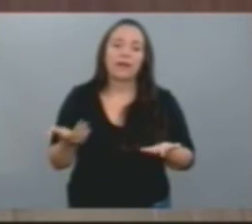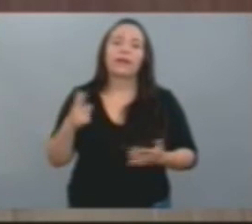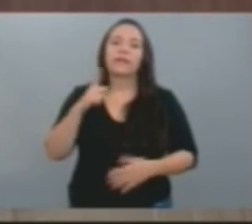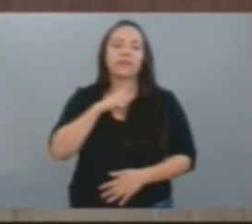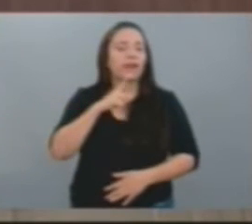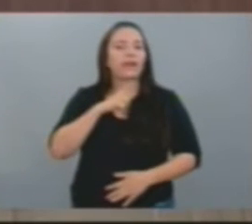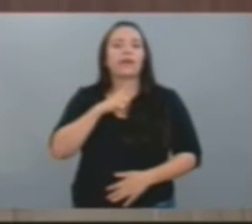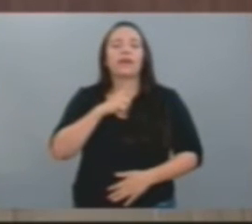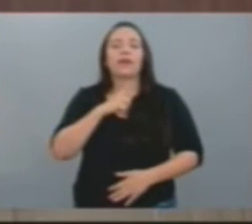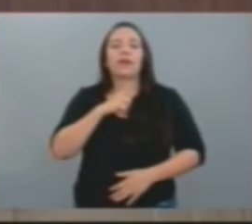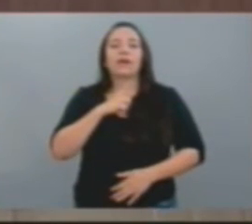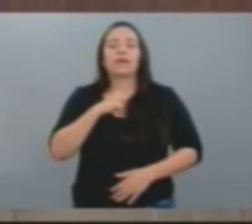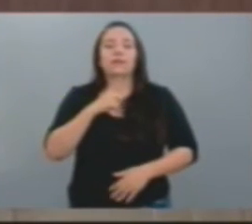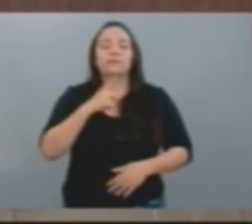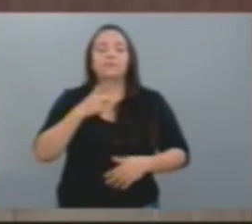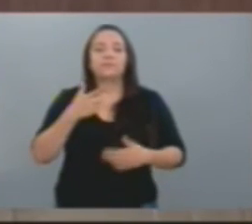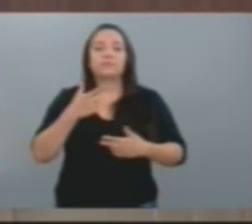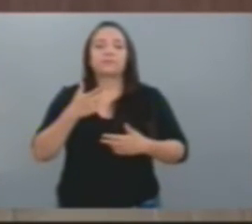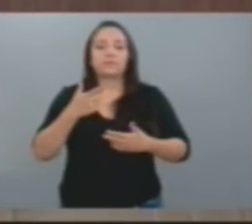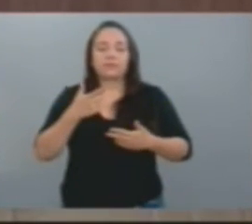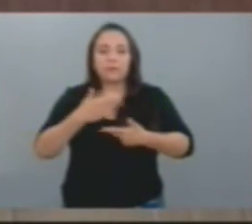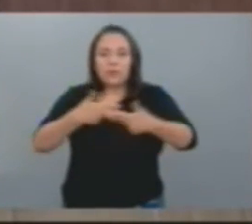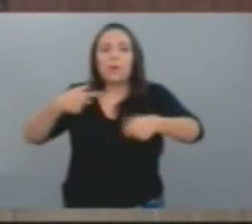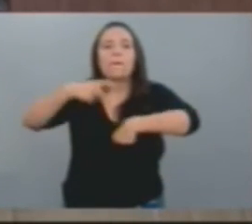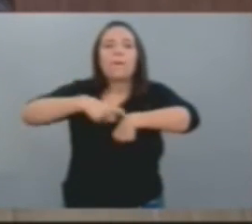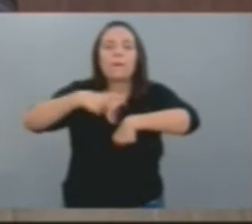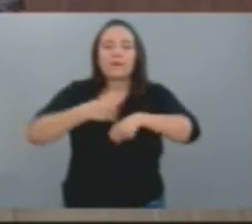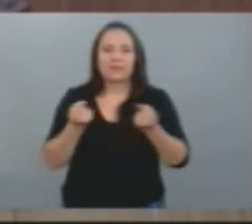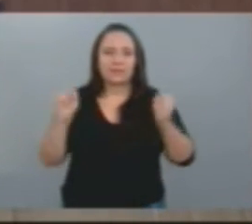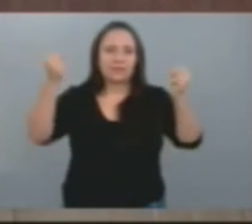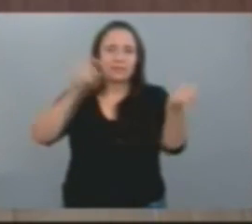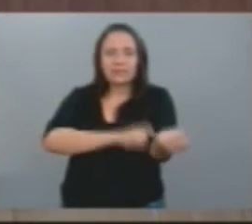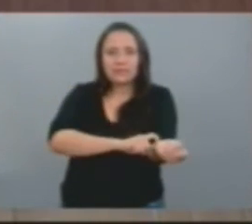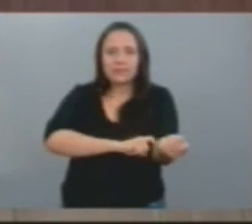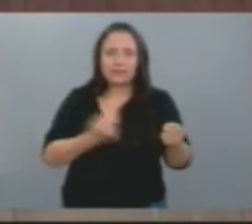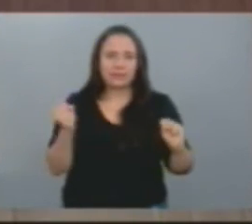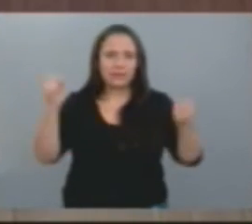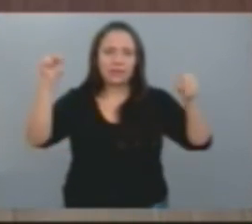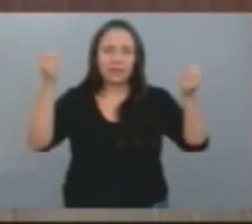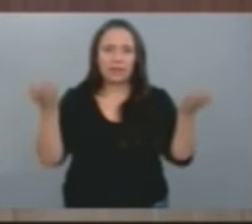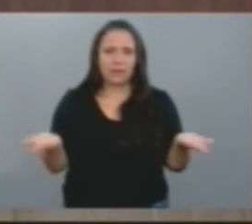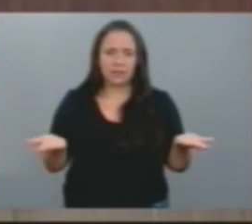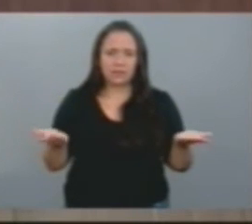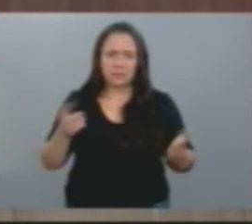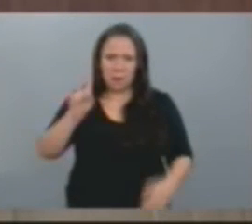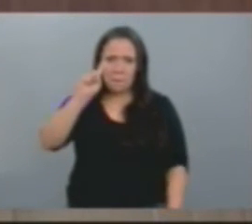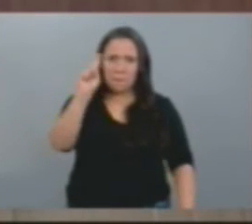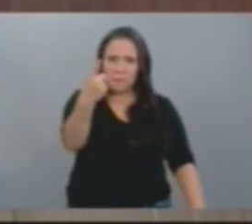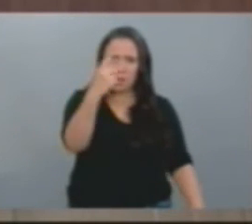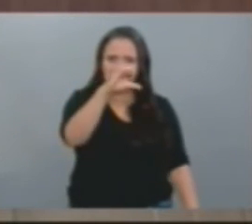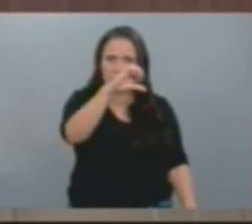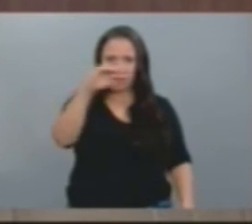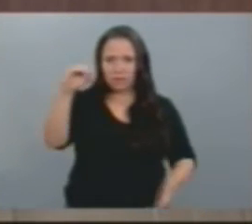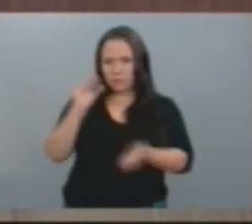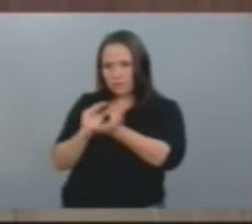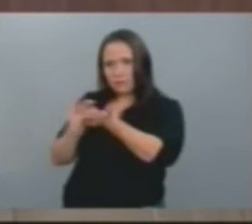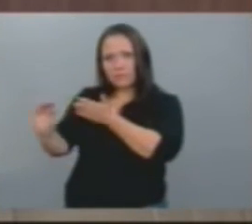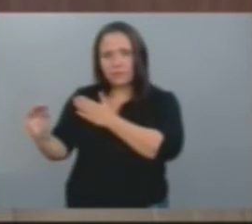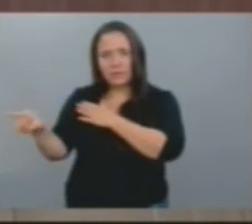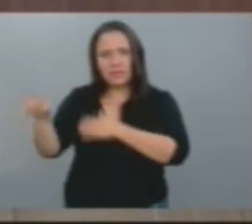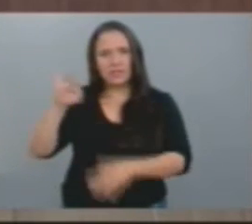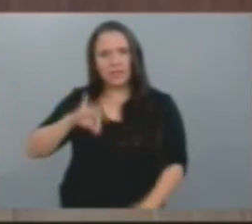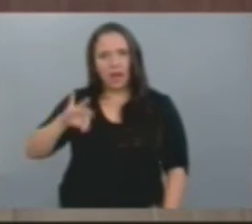colocados em situações permanentes de estresse. E nós estamos pagando R$ 1.900 para esse professor